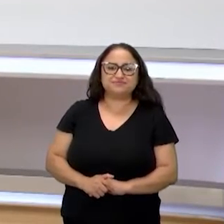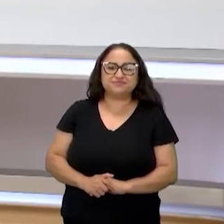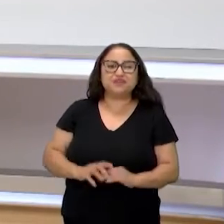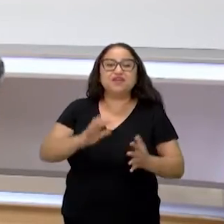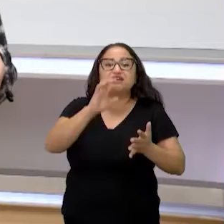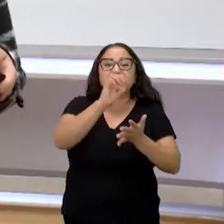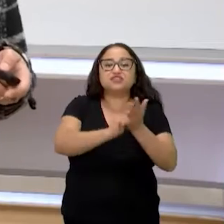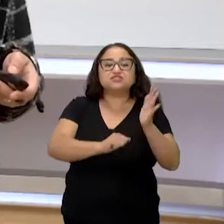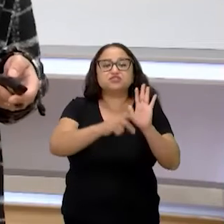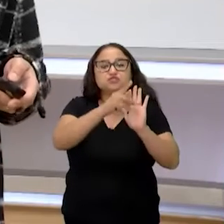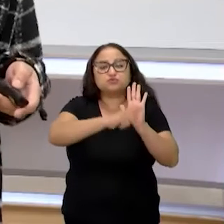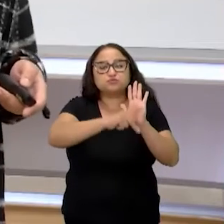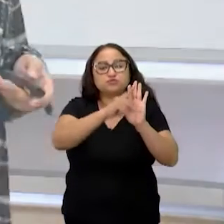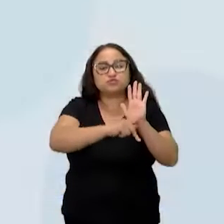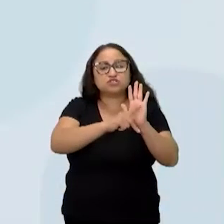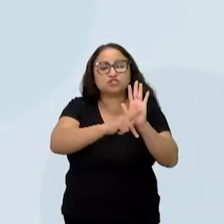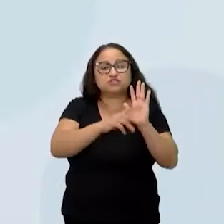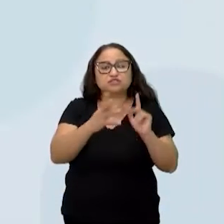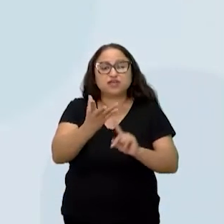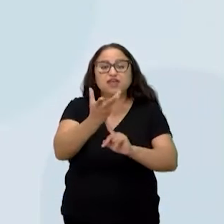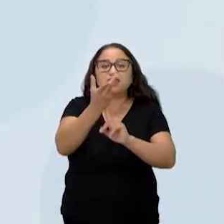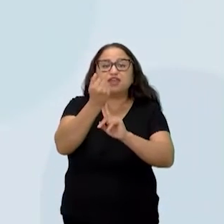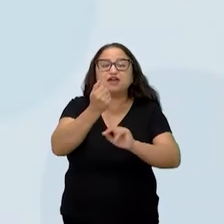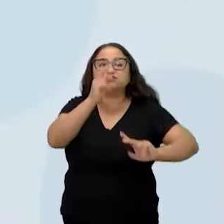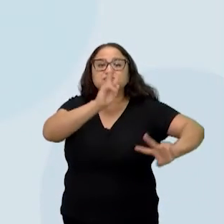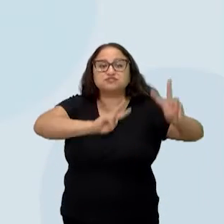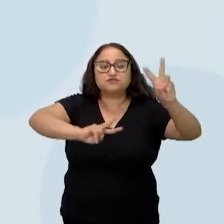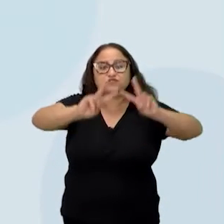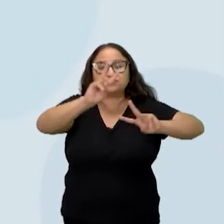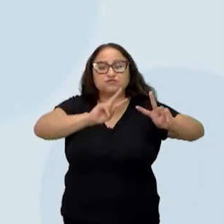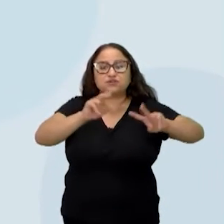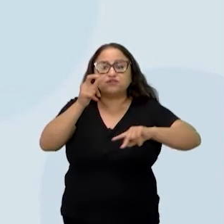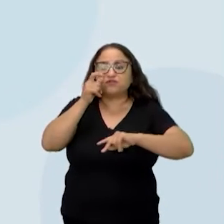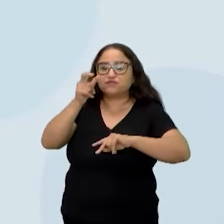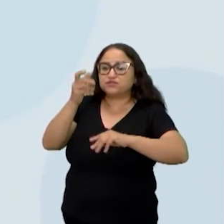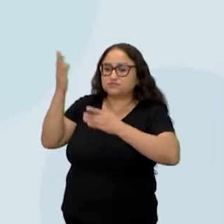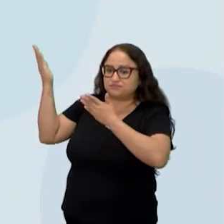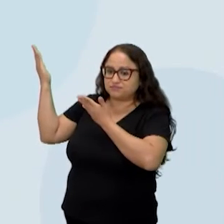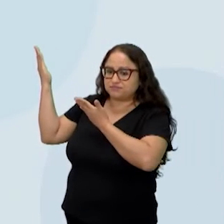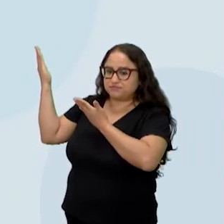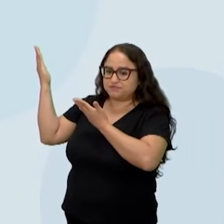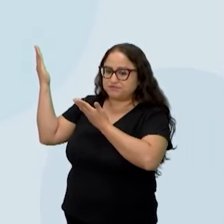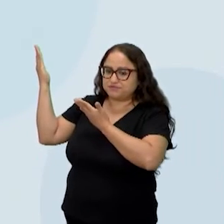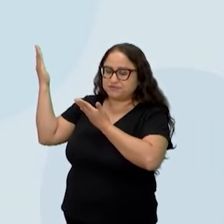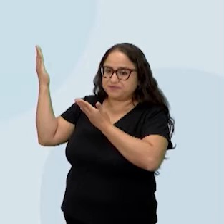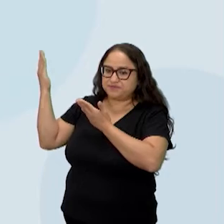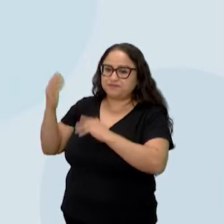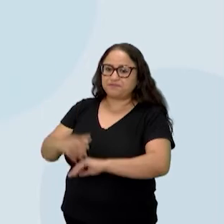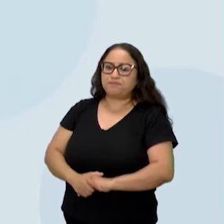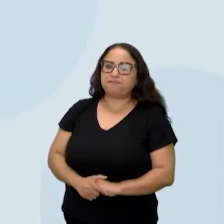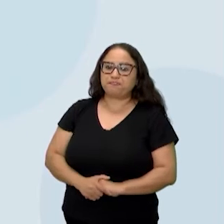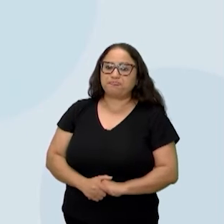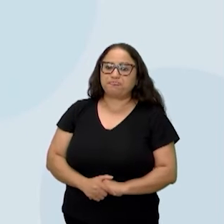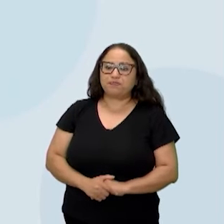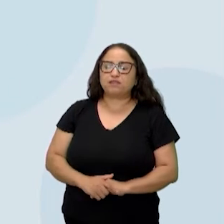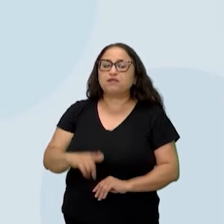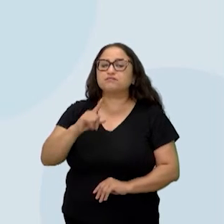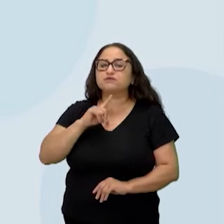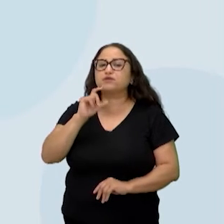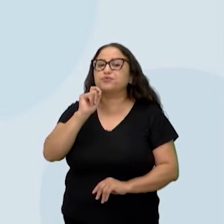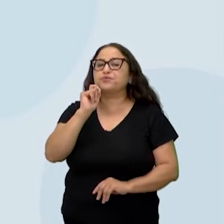registro de projetos artísticos em arte visual, tá? Observe aqui que nós temos aqui na tela, gente, ó. Aqui, ó, nós